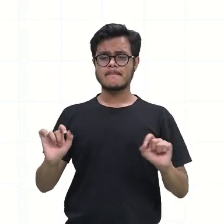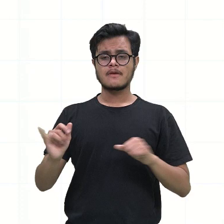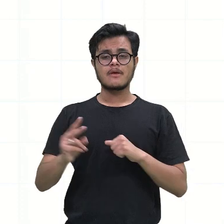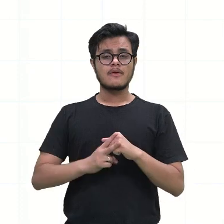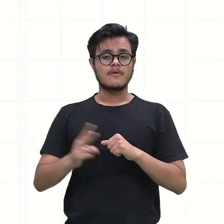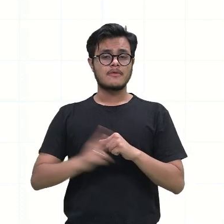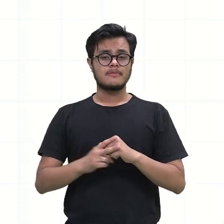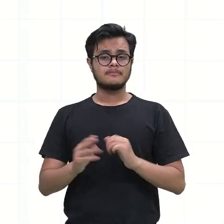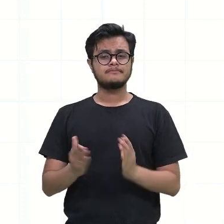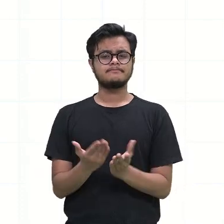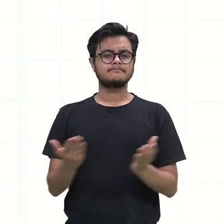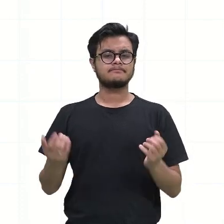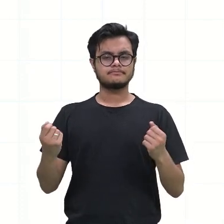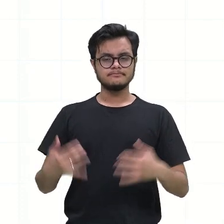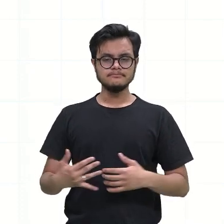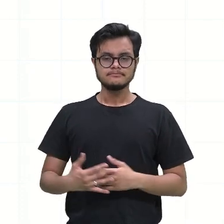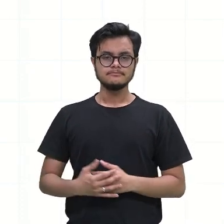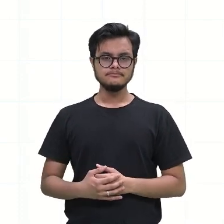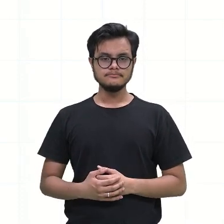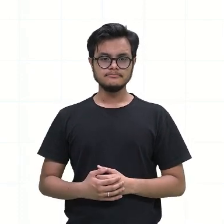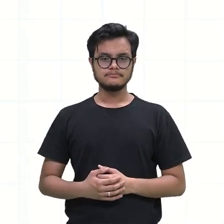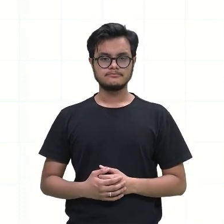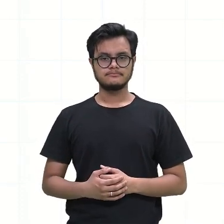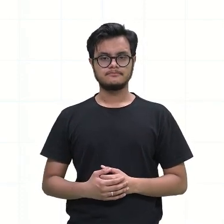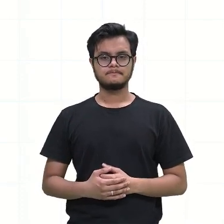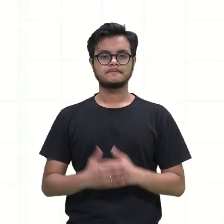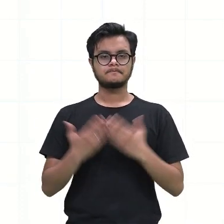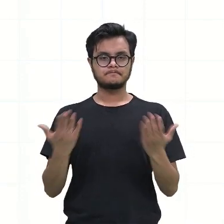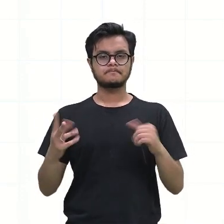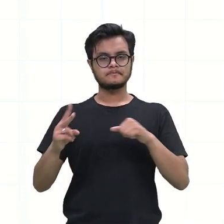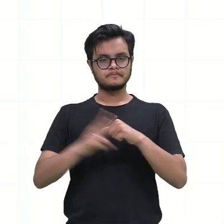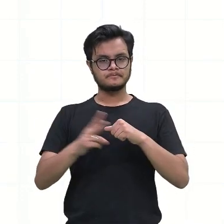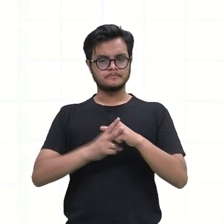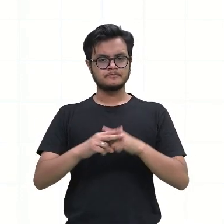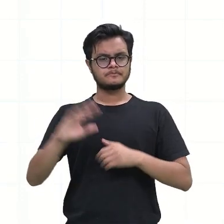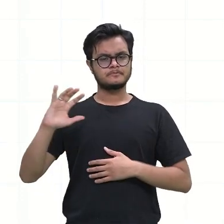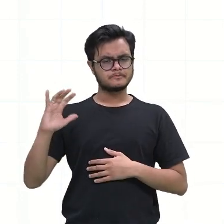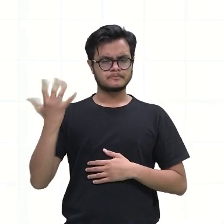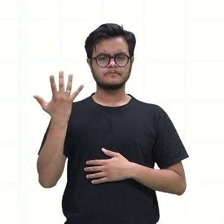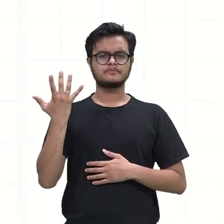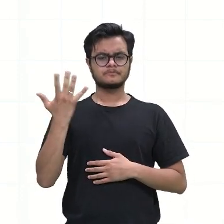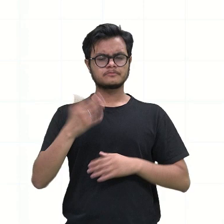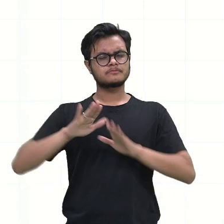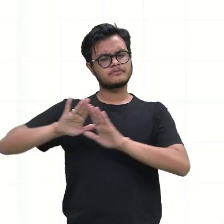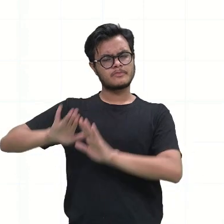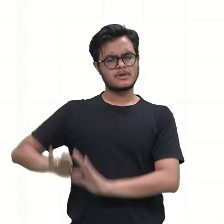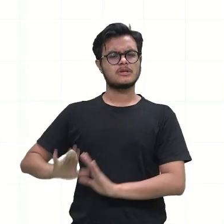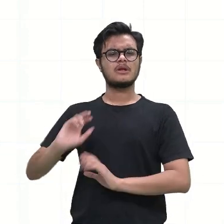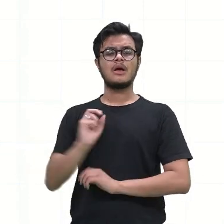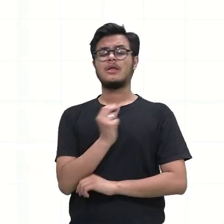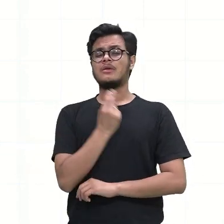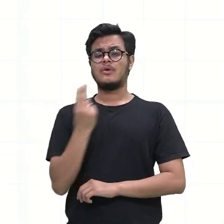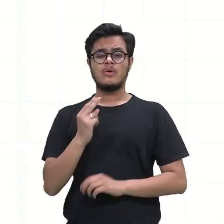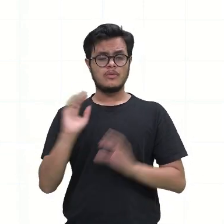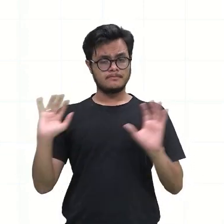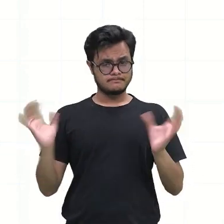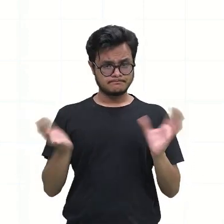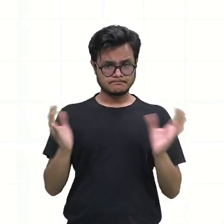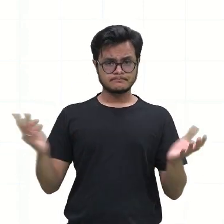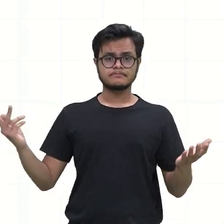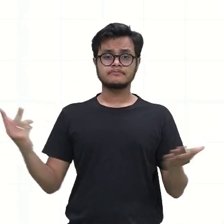Olha só. Quando dissemos que os verbos exprimem ação,